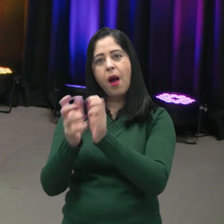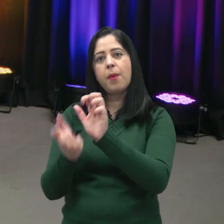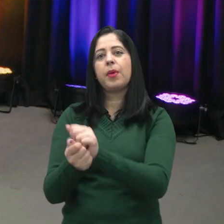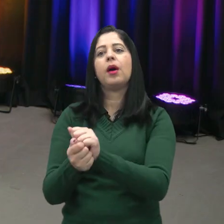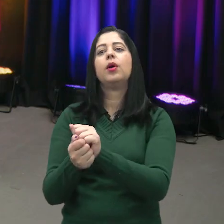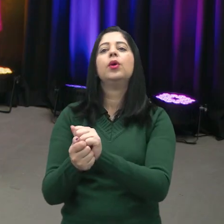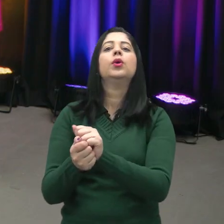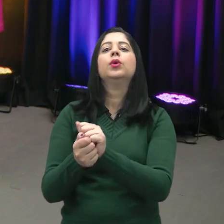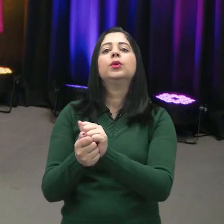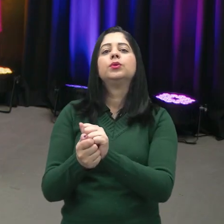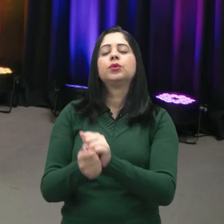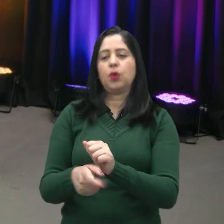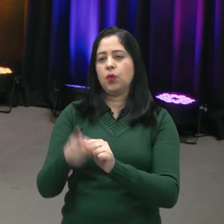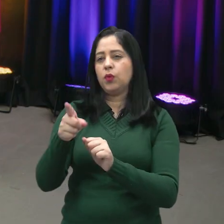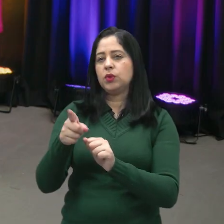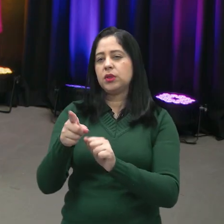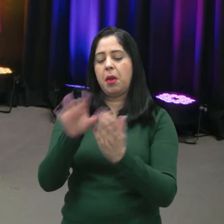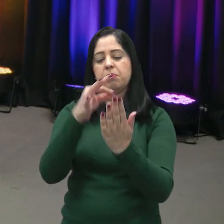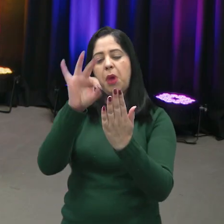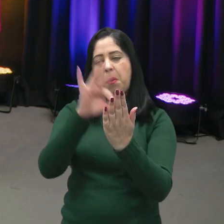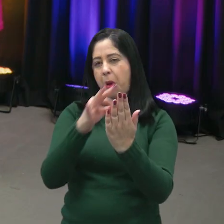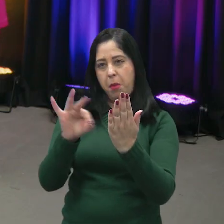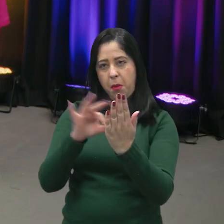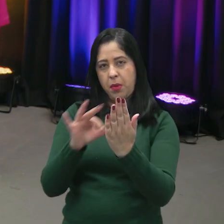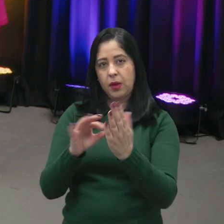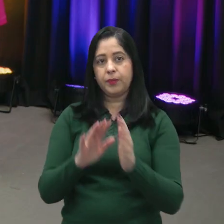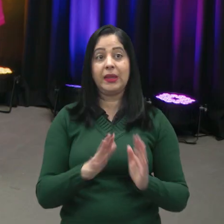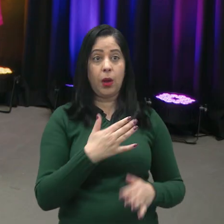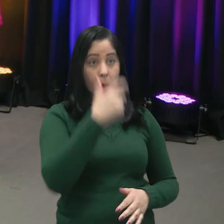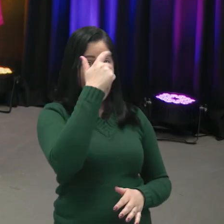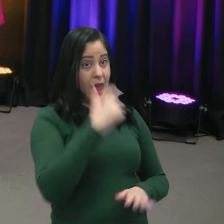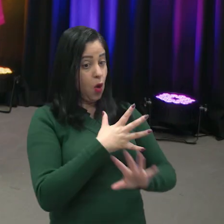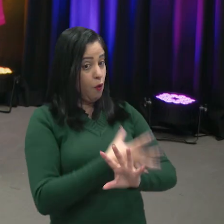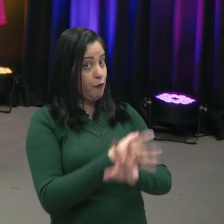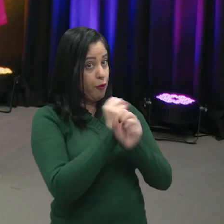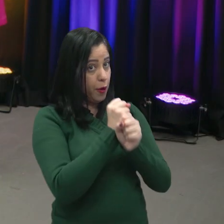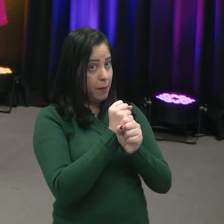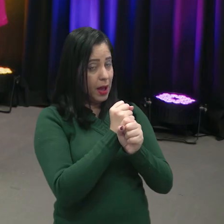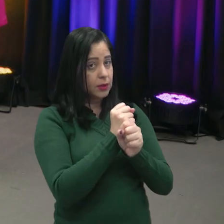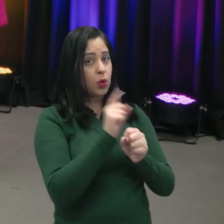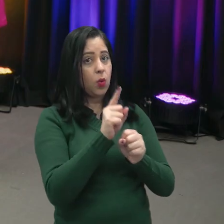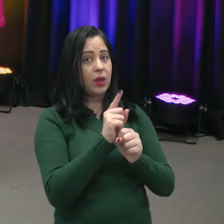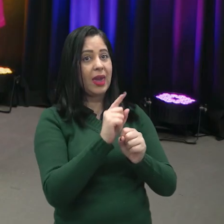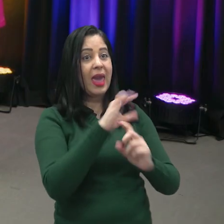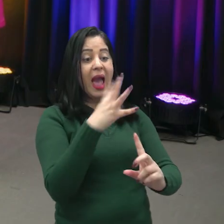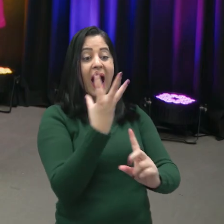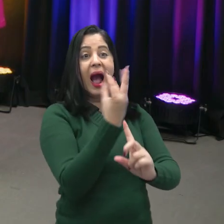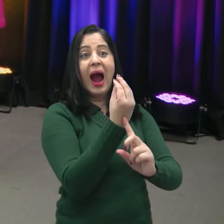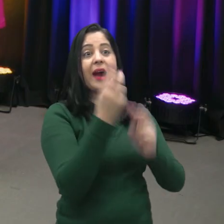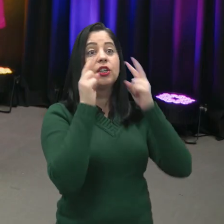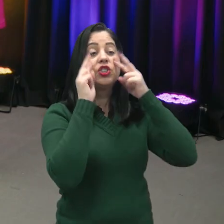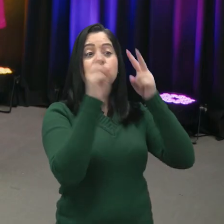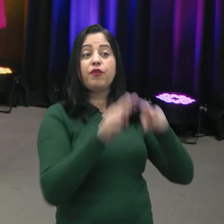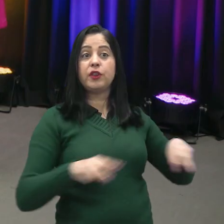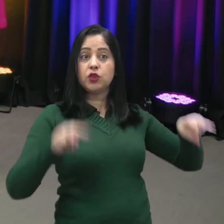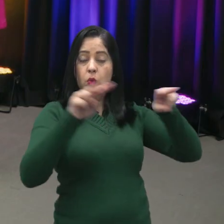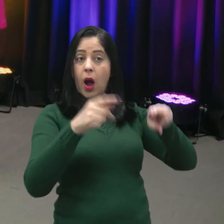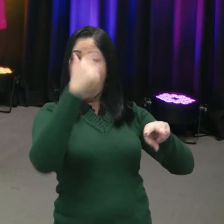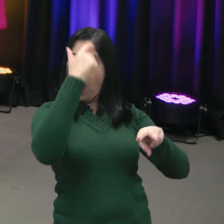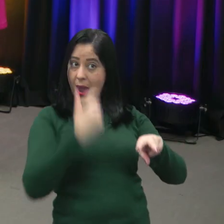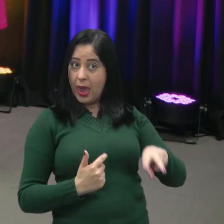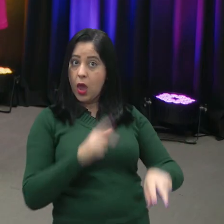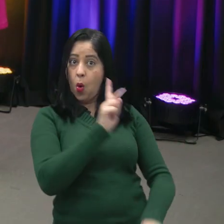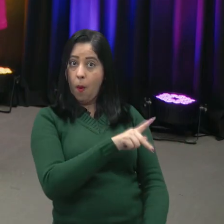você aborda, que você atua através dos pincéis? A minha formação são as artes visuais, né? Uhum. Então eu sou